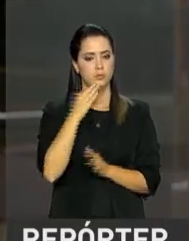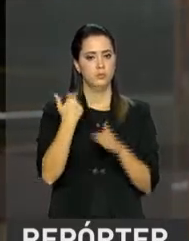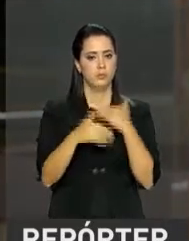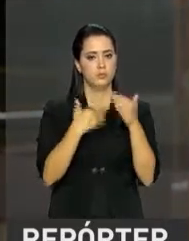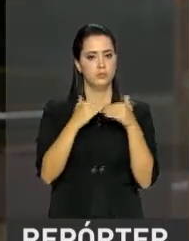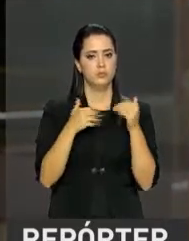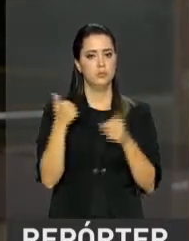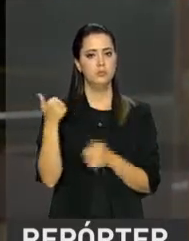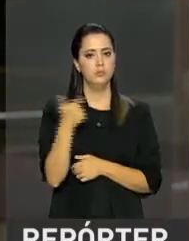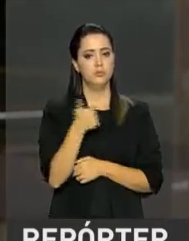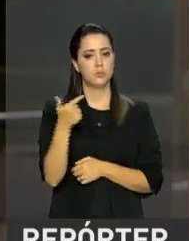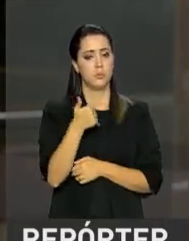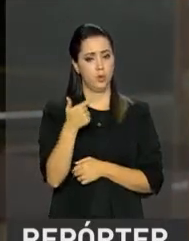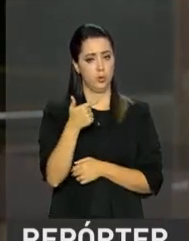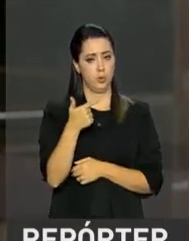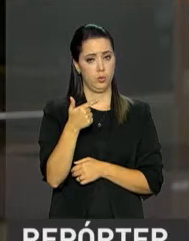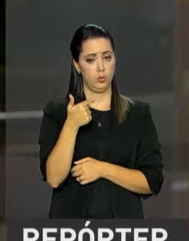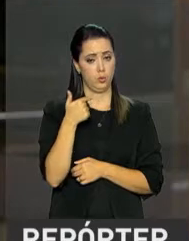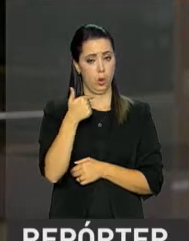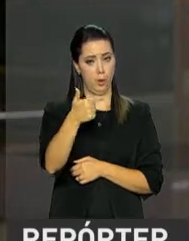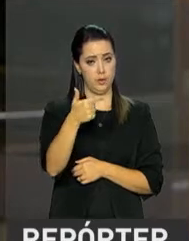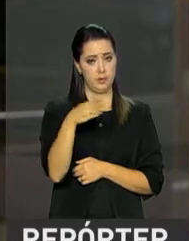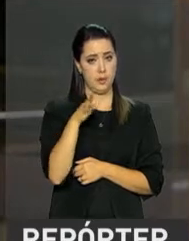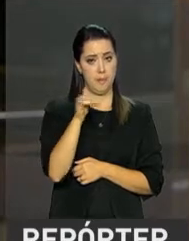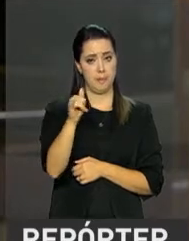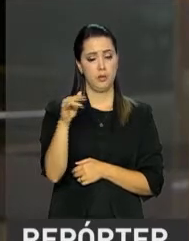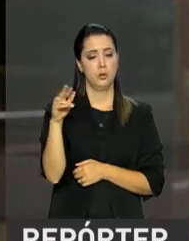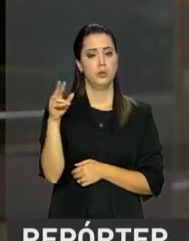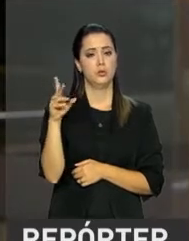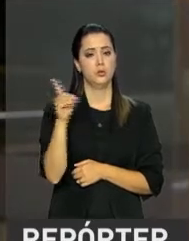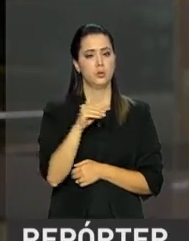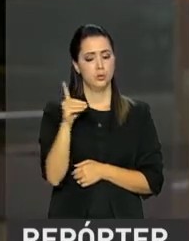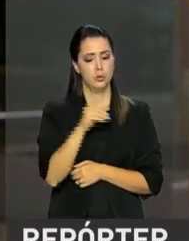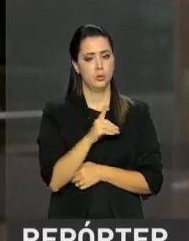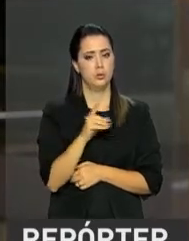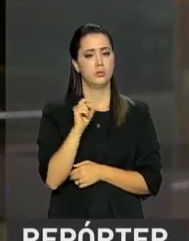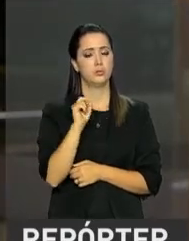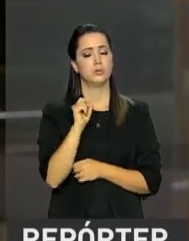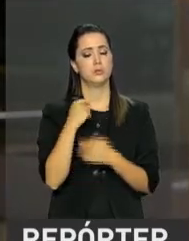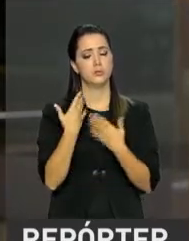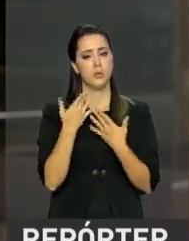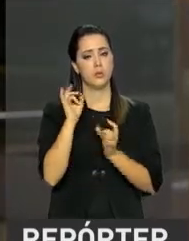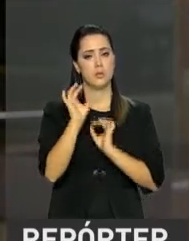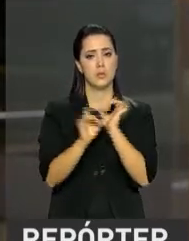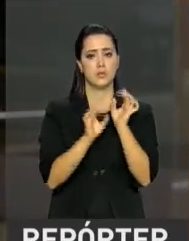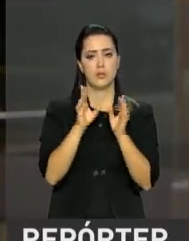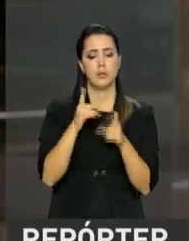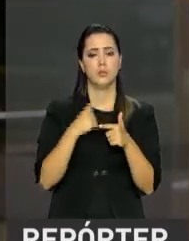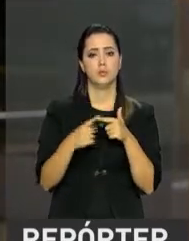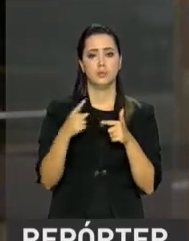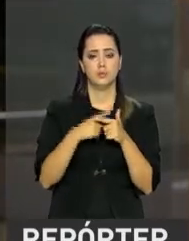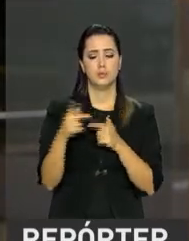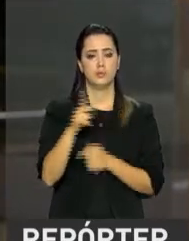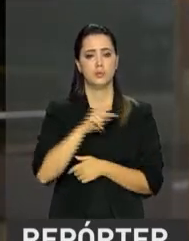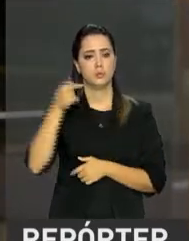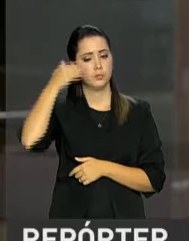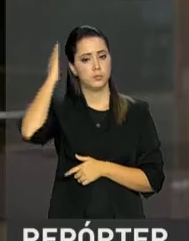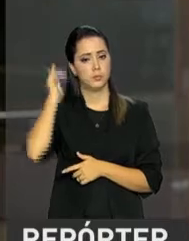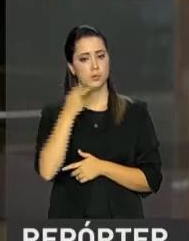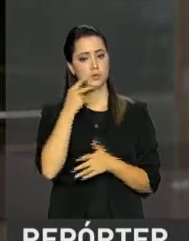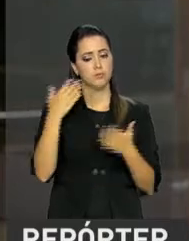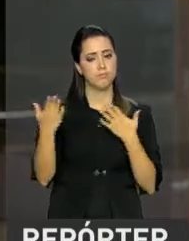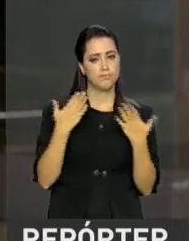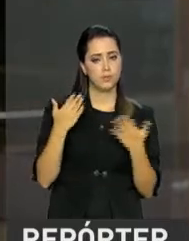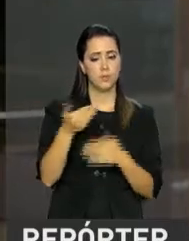mais de US$ 2,5 bilhões. Para além desta questão específica, o presidente Michel Temer fez um balanço do